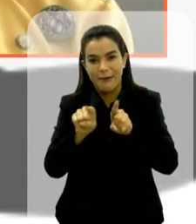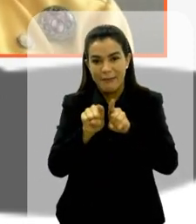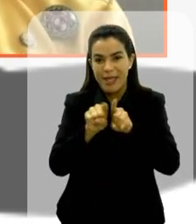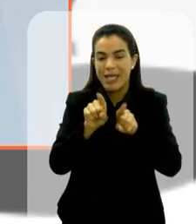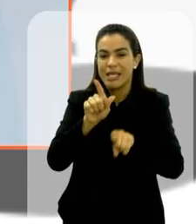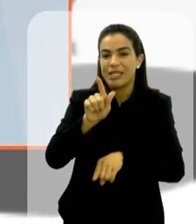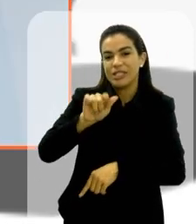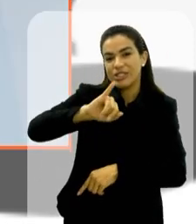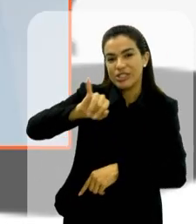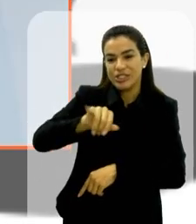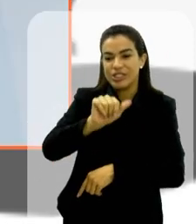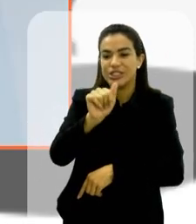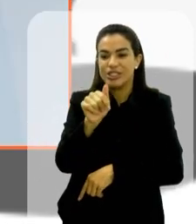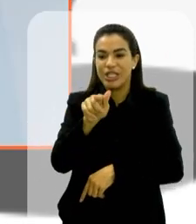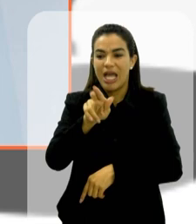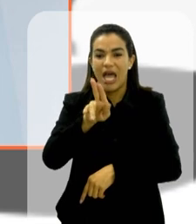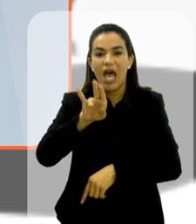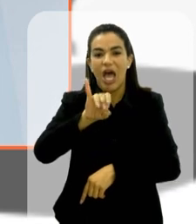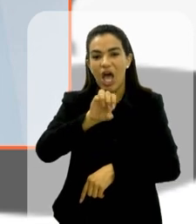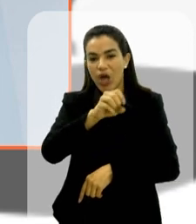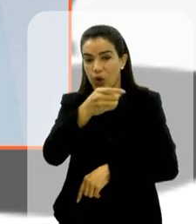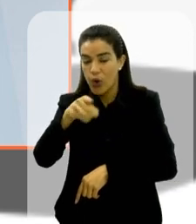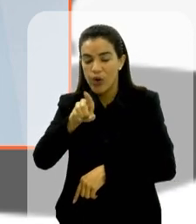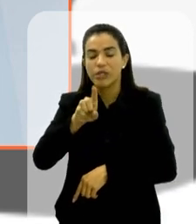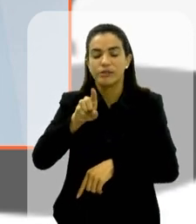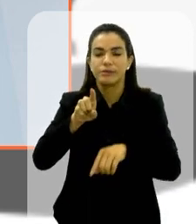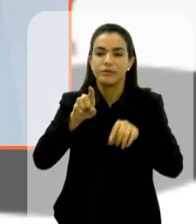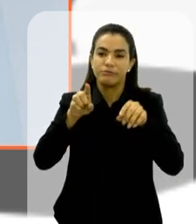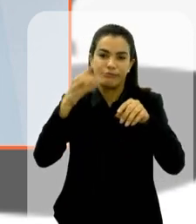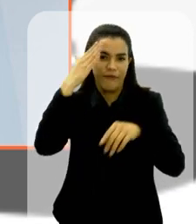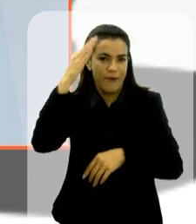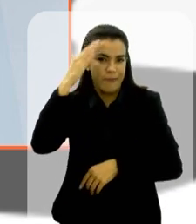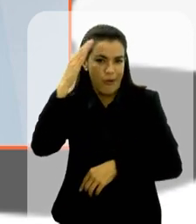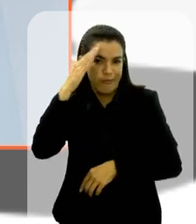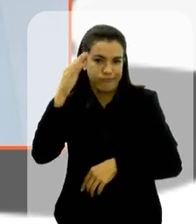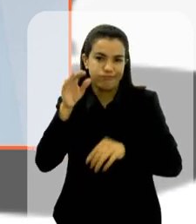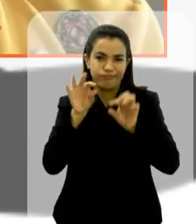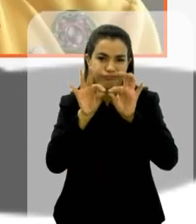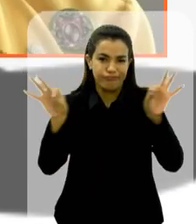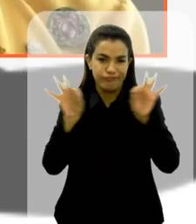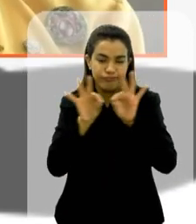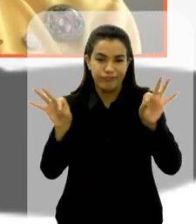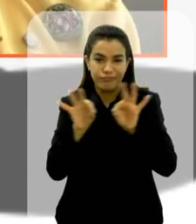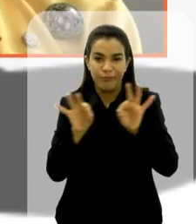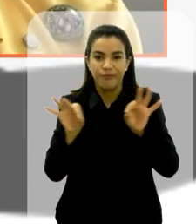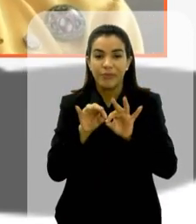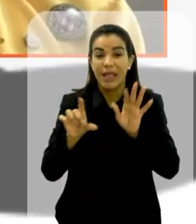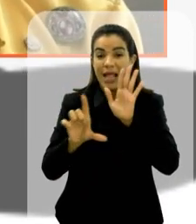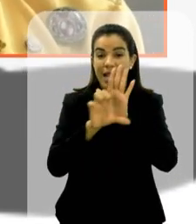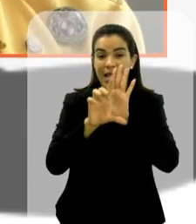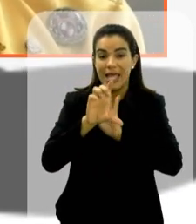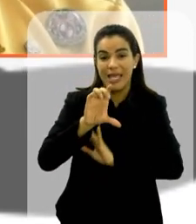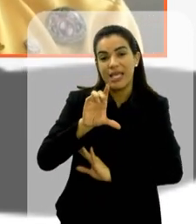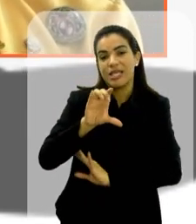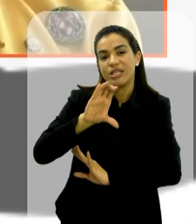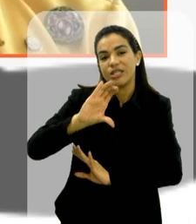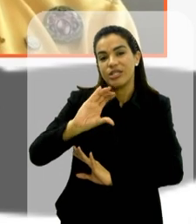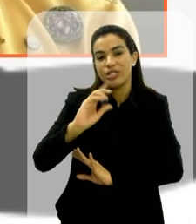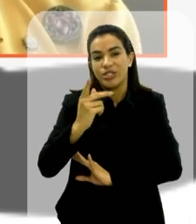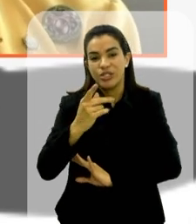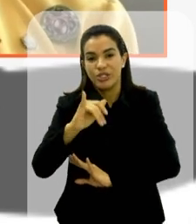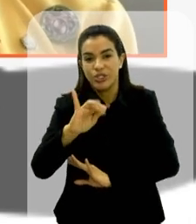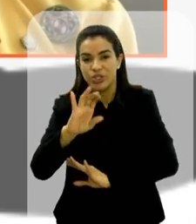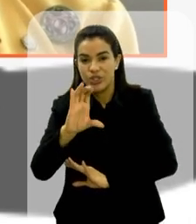exemplares, publiquei através de uma lei de incentivo lá do município da Serra, chamada Lei Chico Prego, que foi